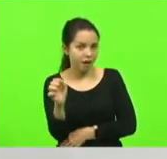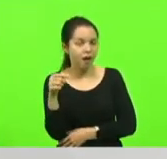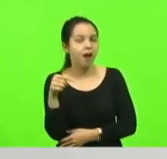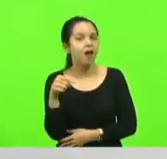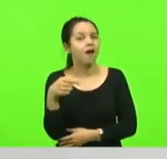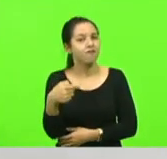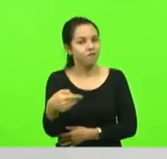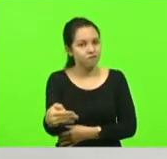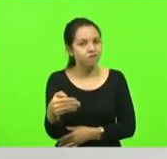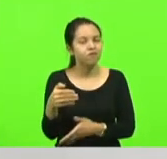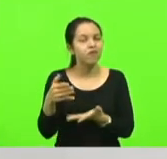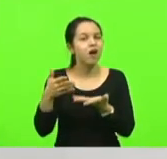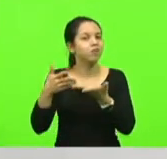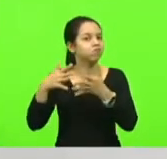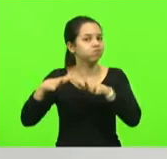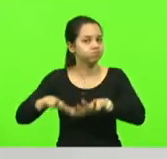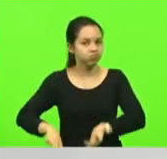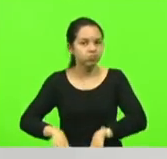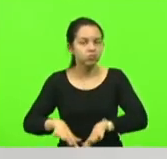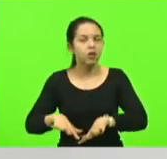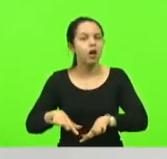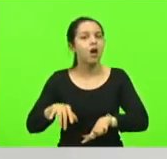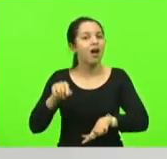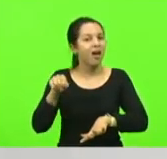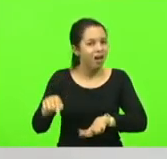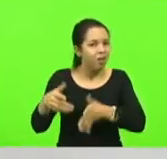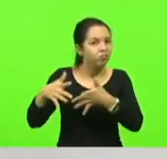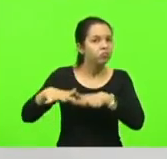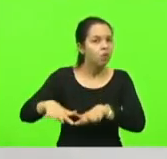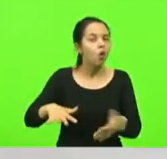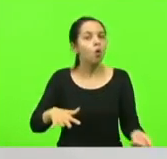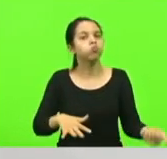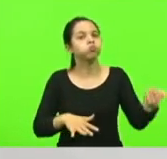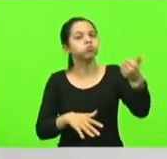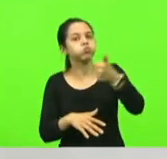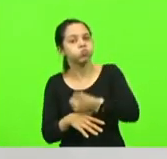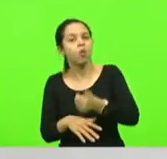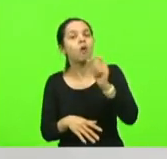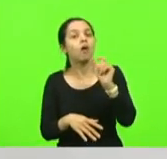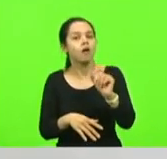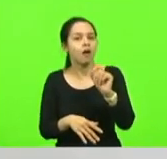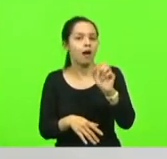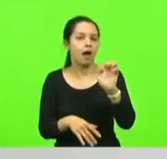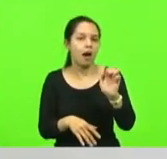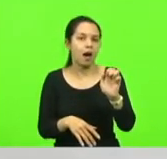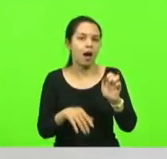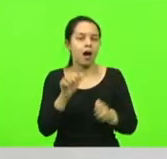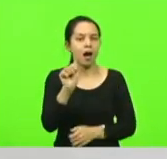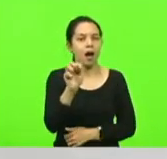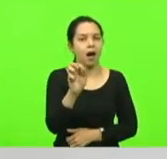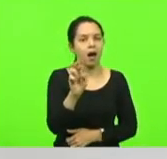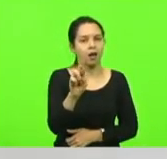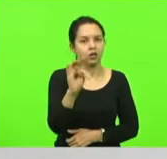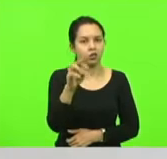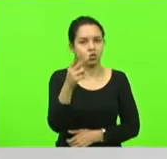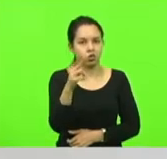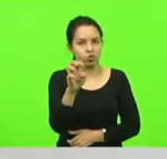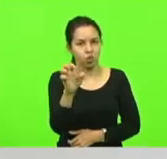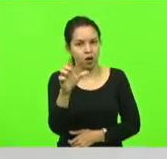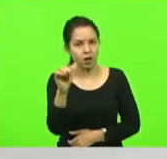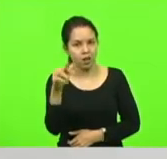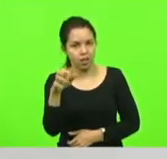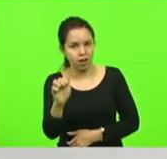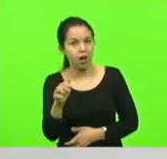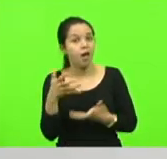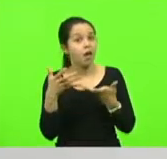passou metade do mandato, quem assume é o Arthur Lira. E o Arthur Lira quer o outro nome do Supremo